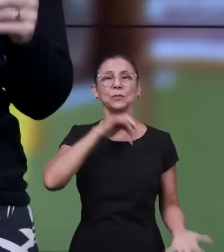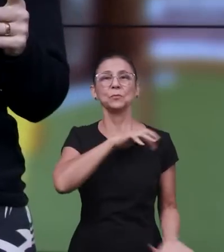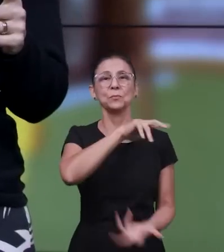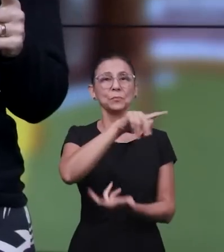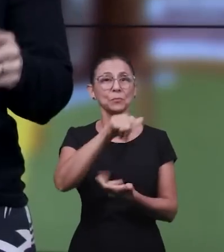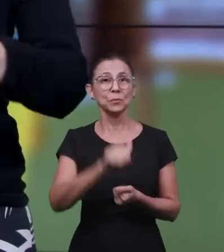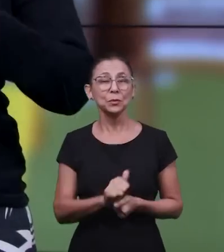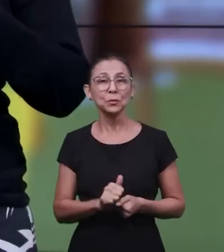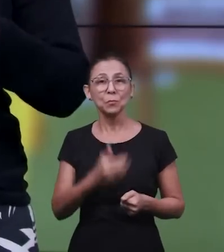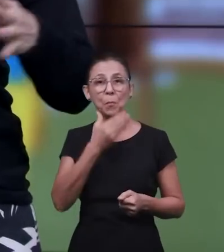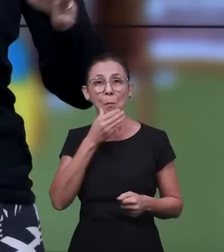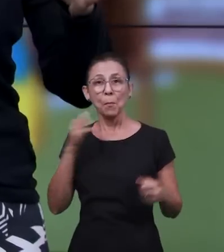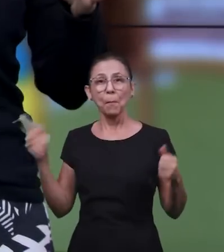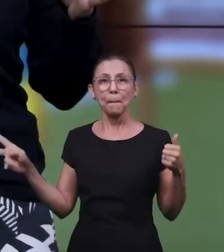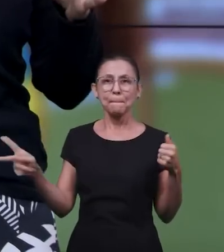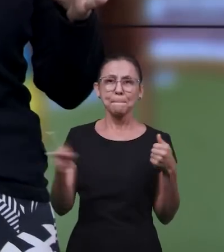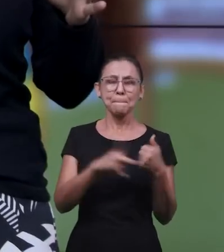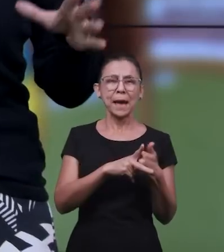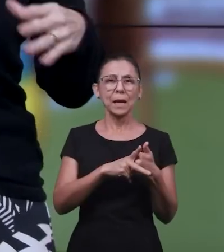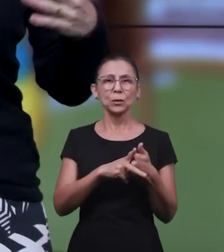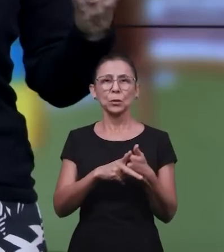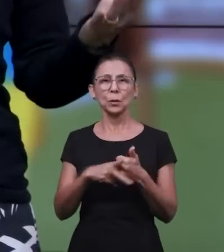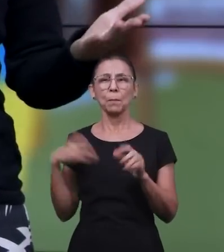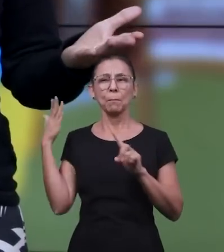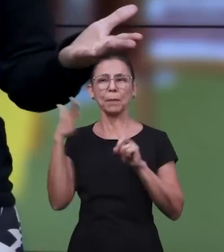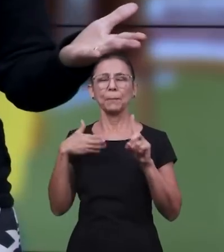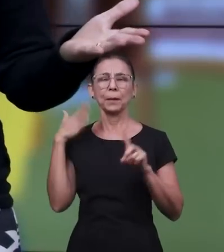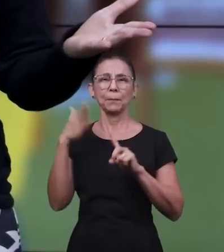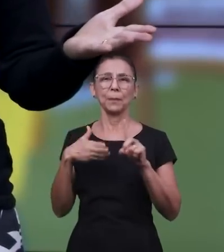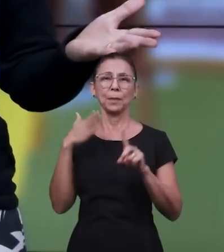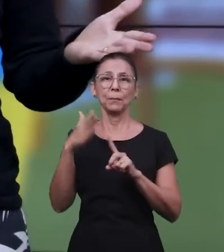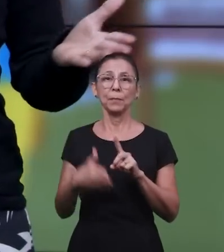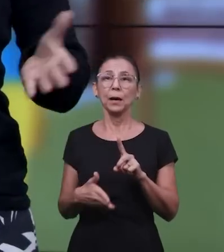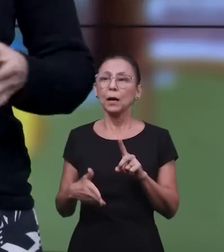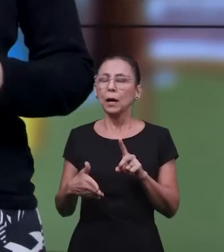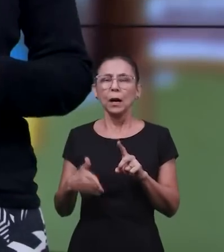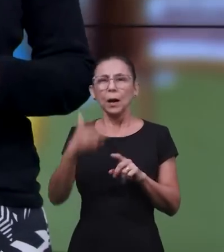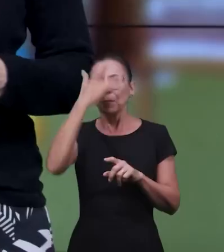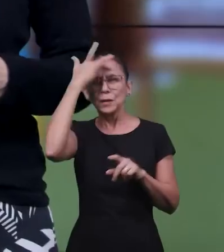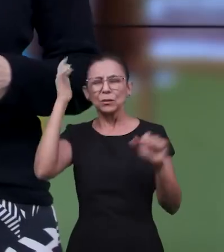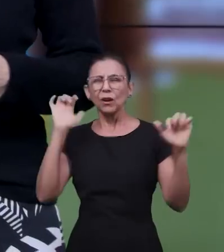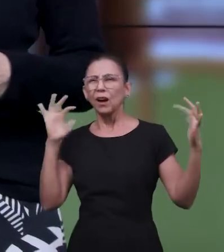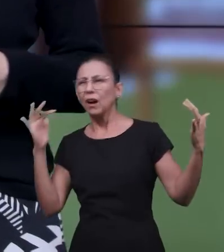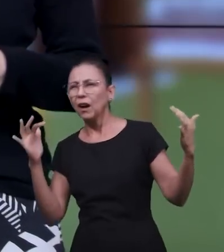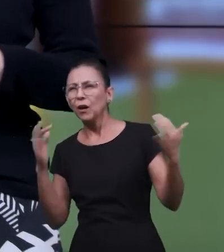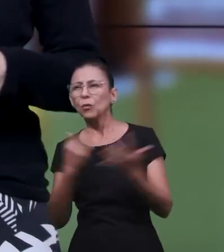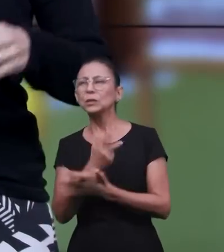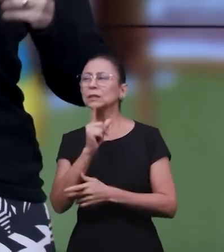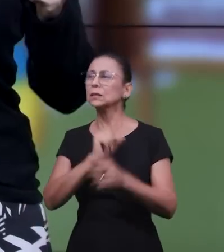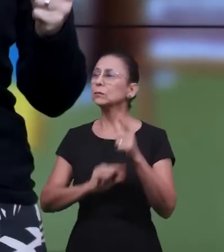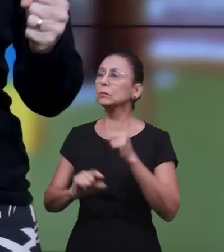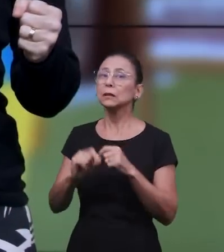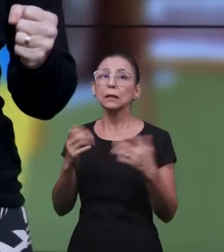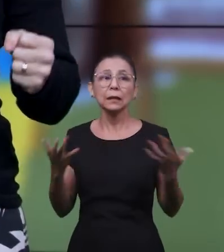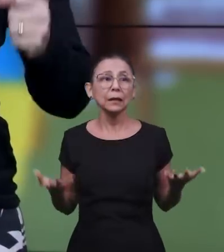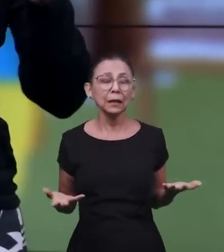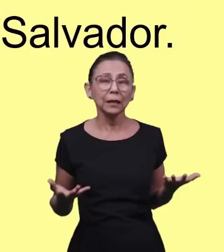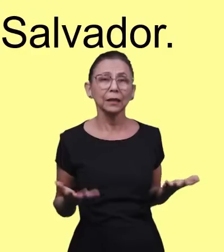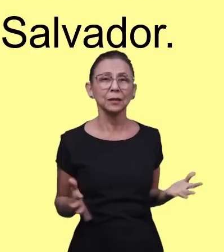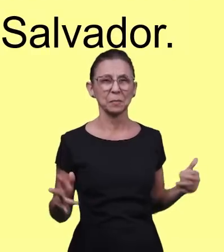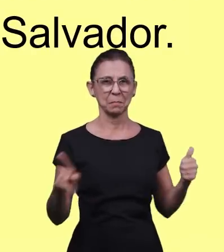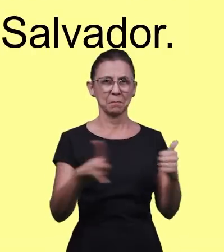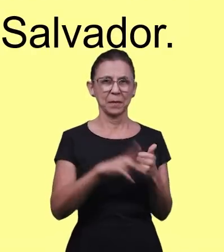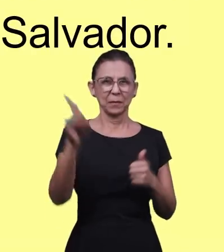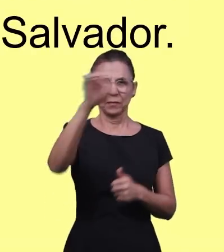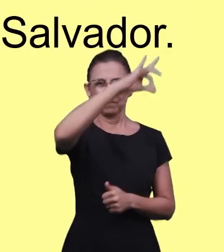E Pedro tomou a palavra, porque algumas pessoas não estavam entendendo o que estava acontecendo. Pedro, então,